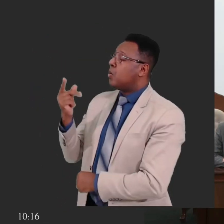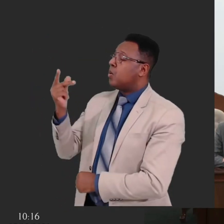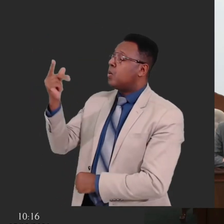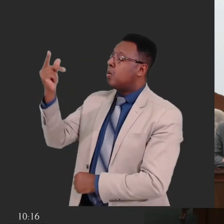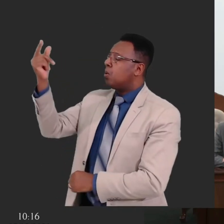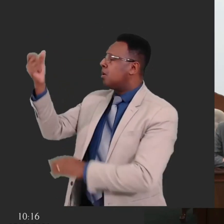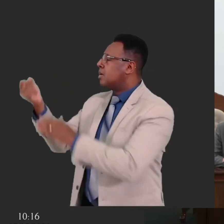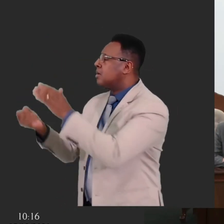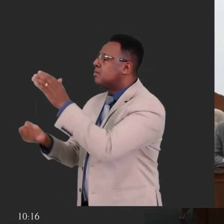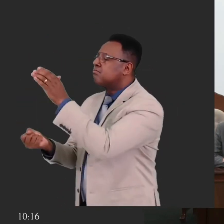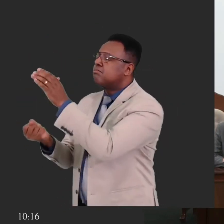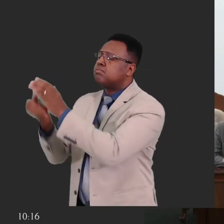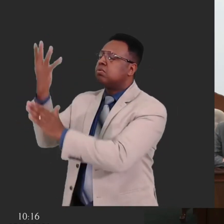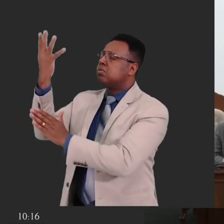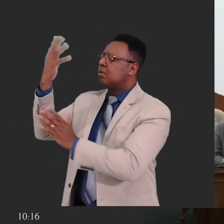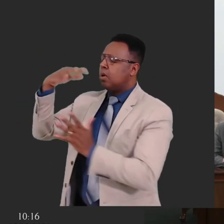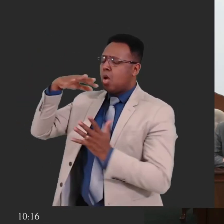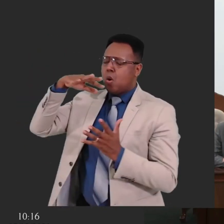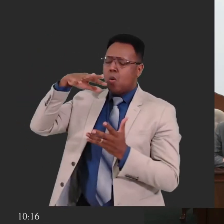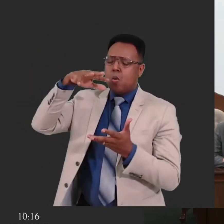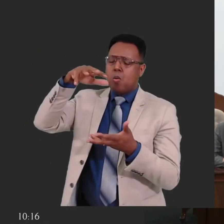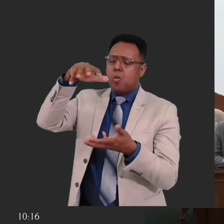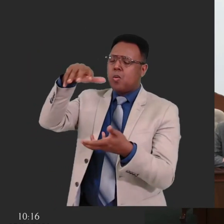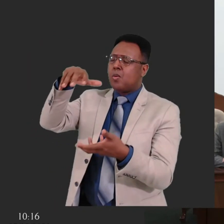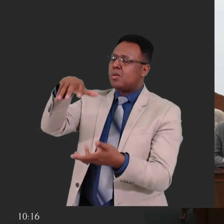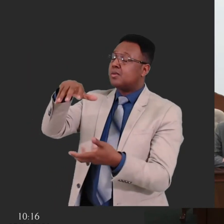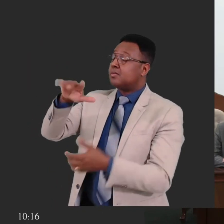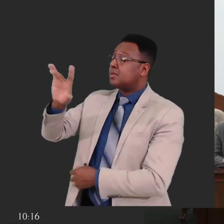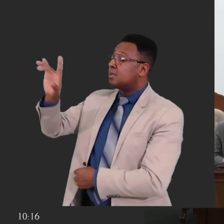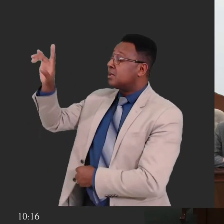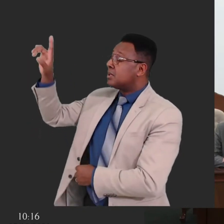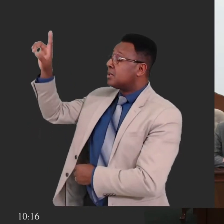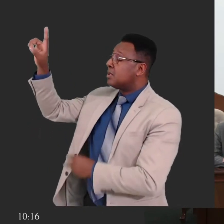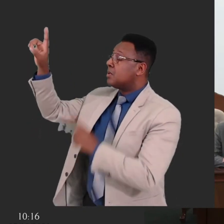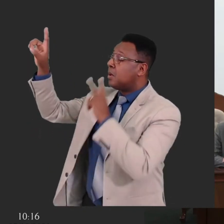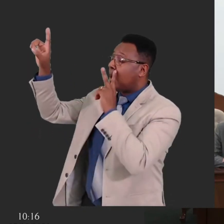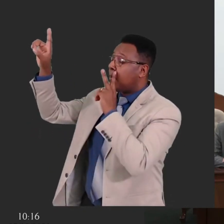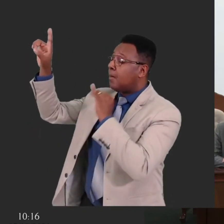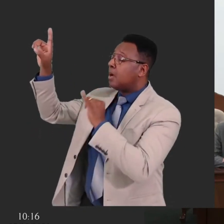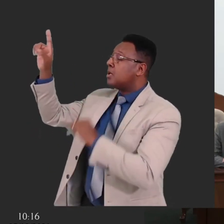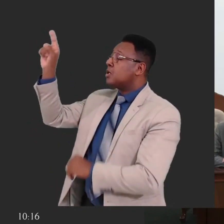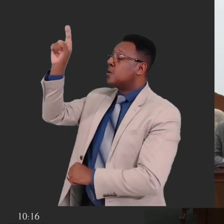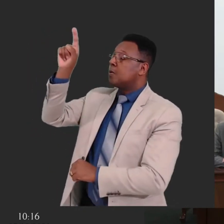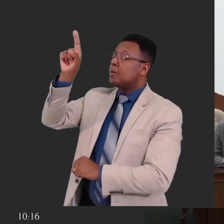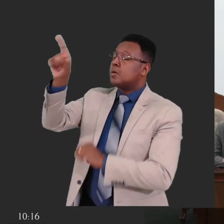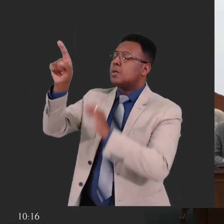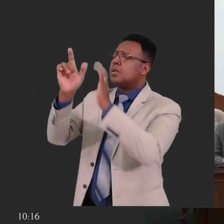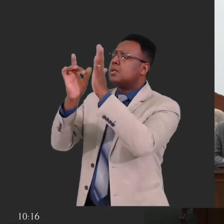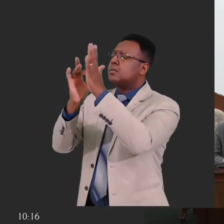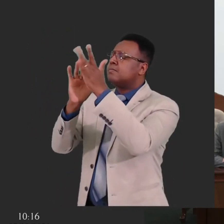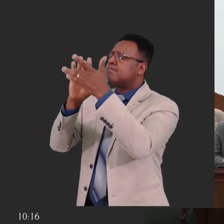Formador de todo o universo, Pai de nosso glória. Senhor e Salvador Jesus Cristo, na